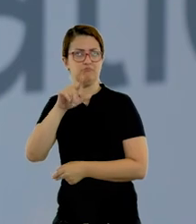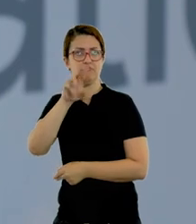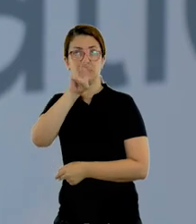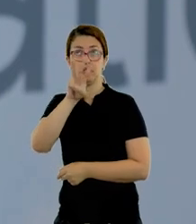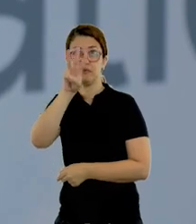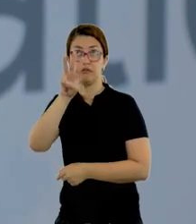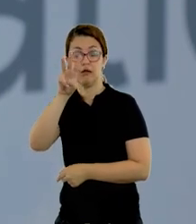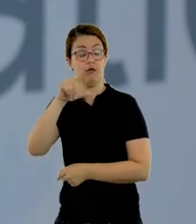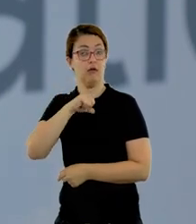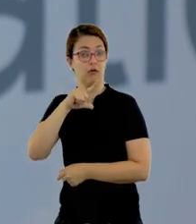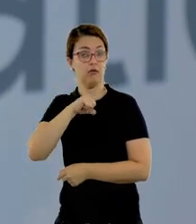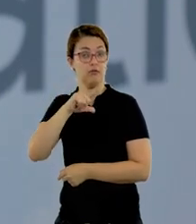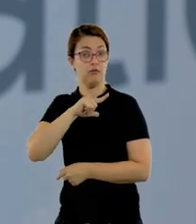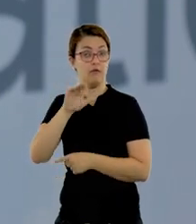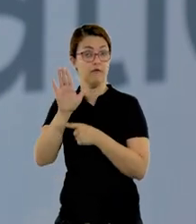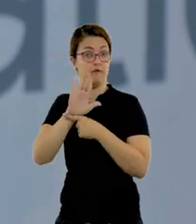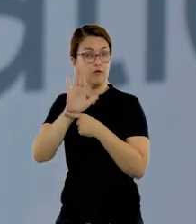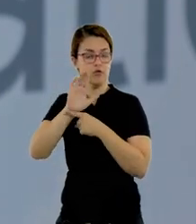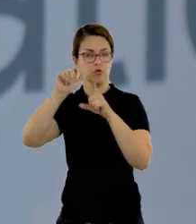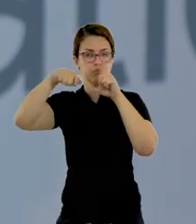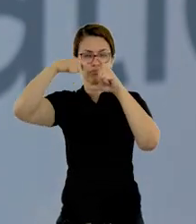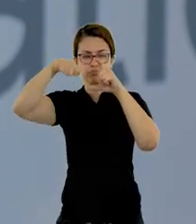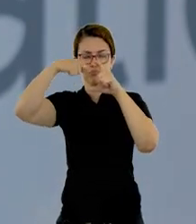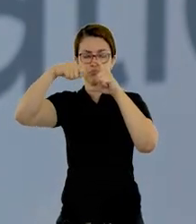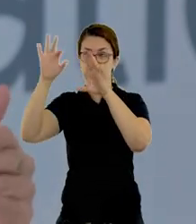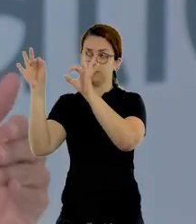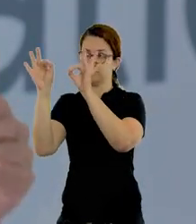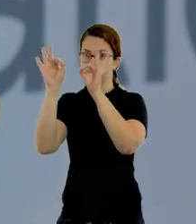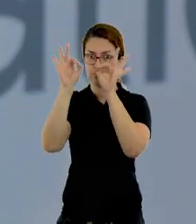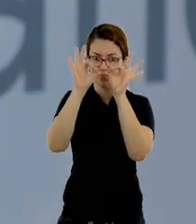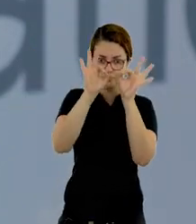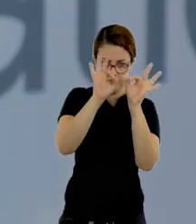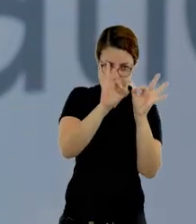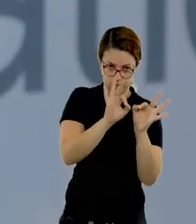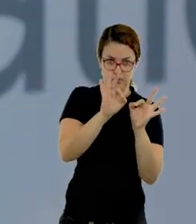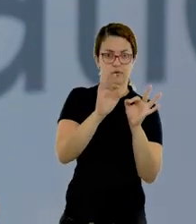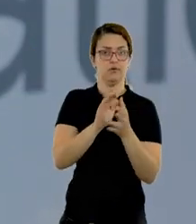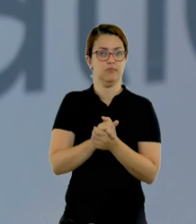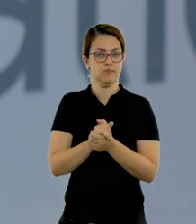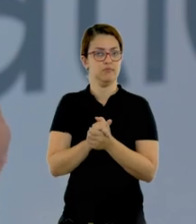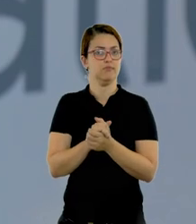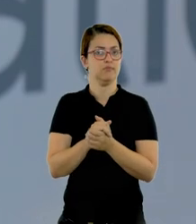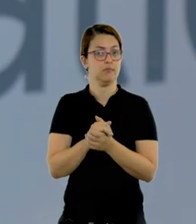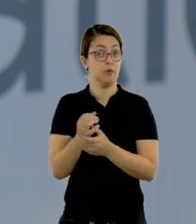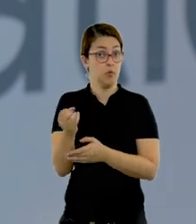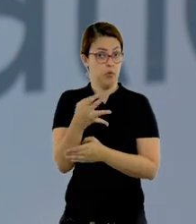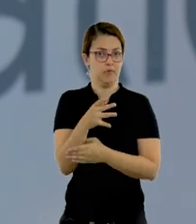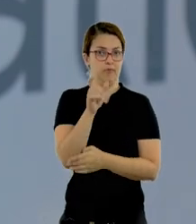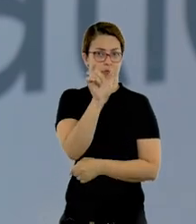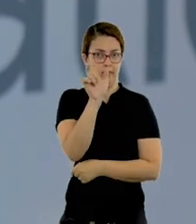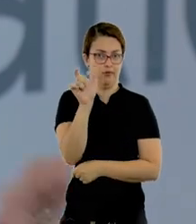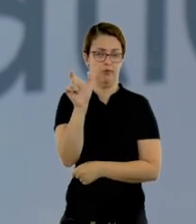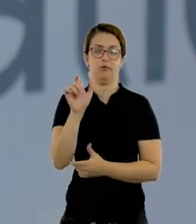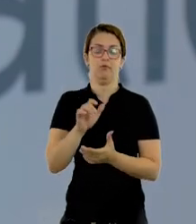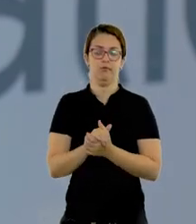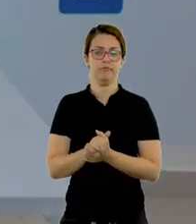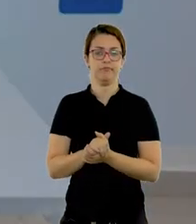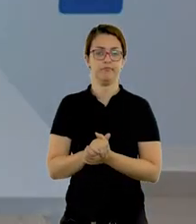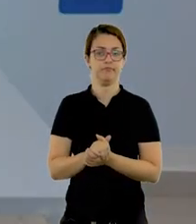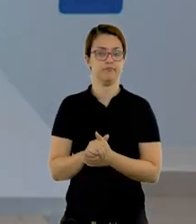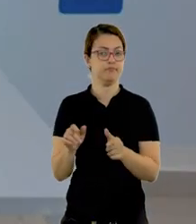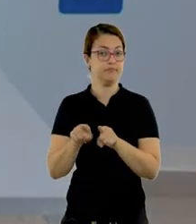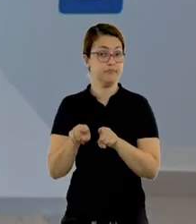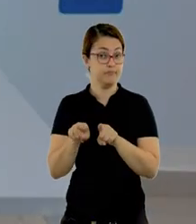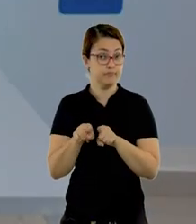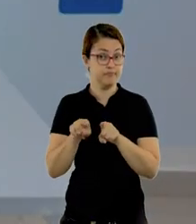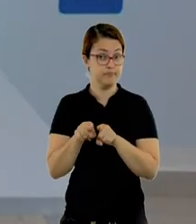que a gente possa trabalhar a pronúncia dessas palavras, que é novo para alguns alunos, mas muito interessante. Nós